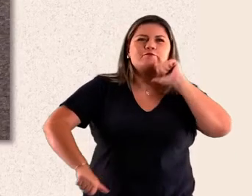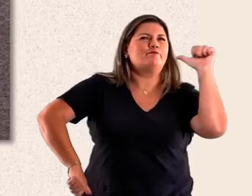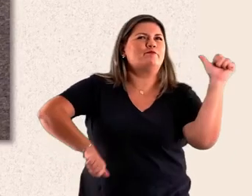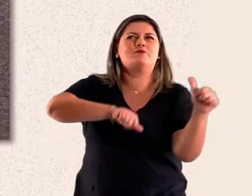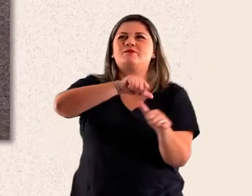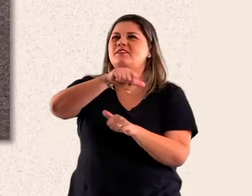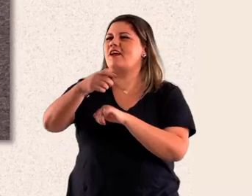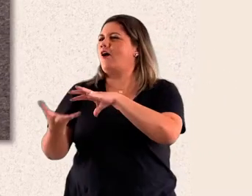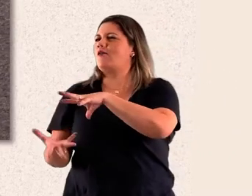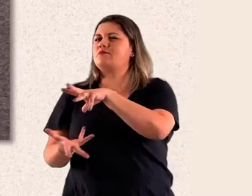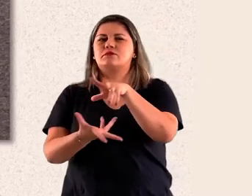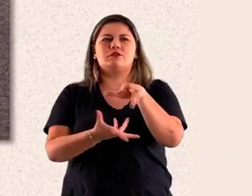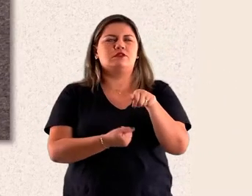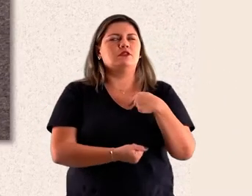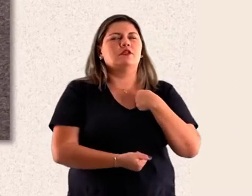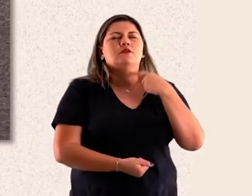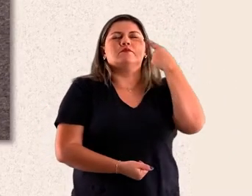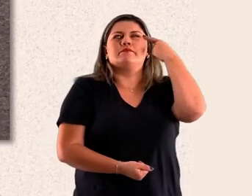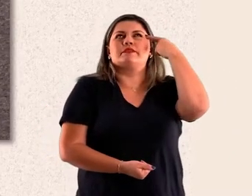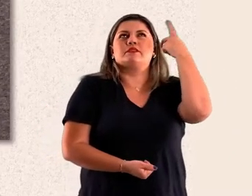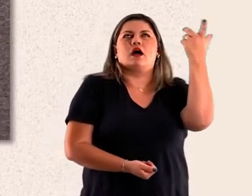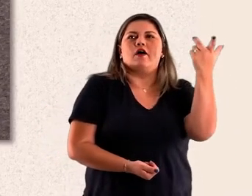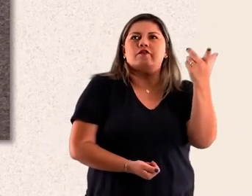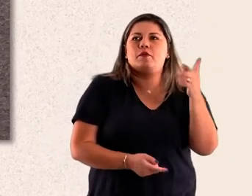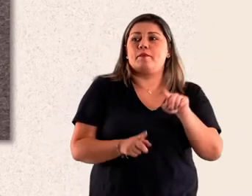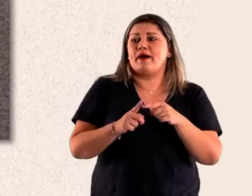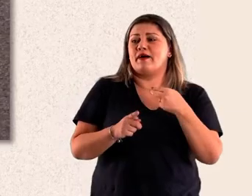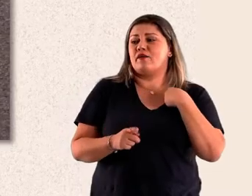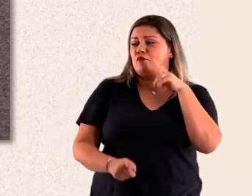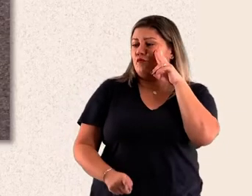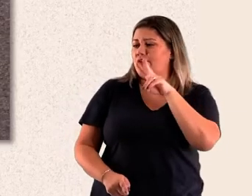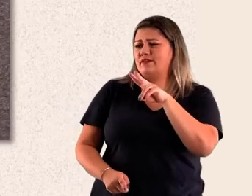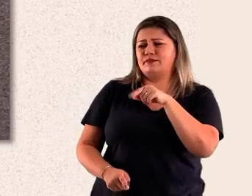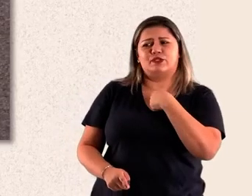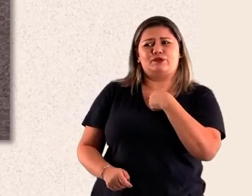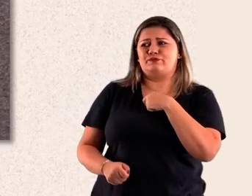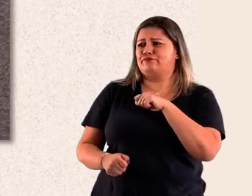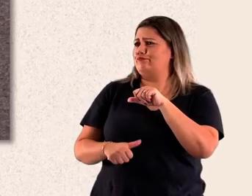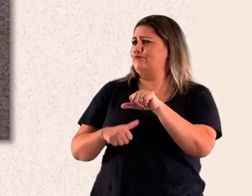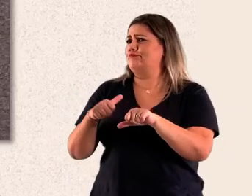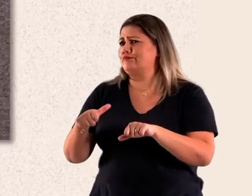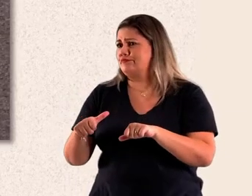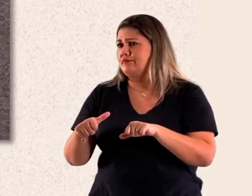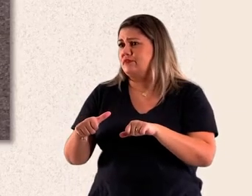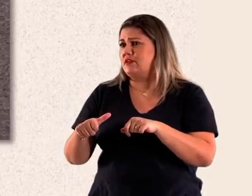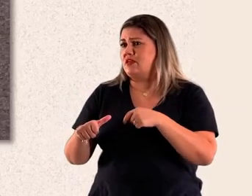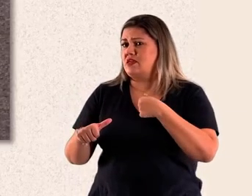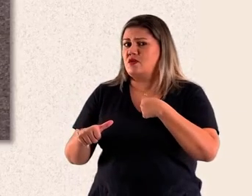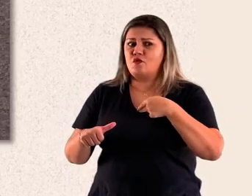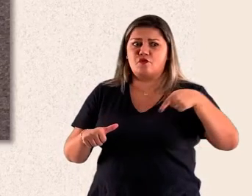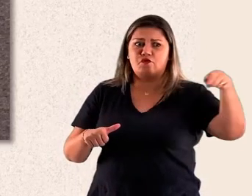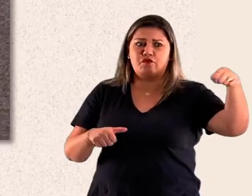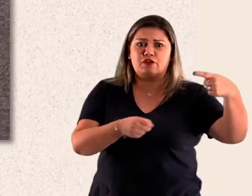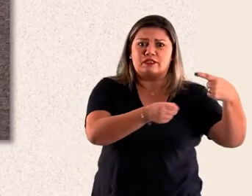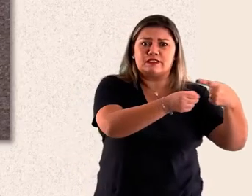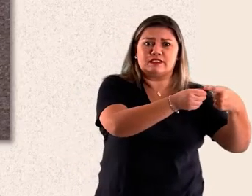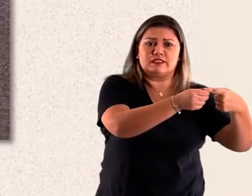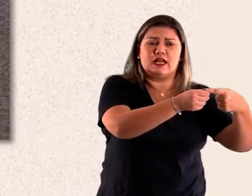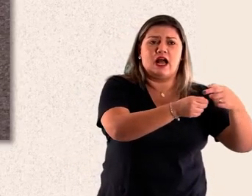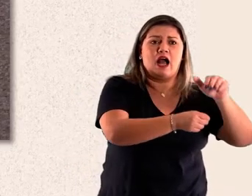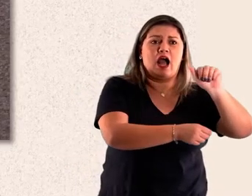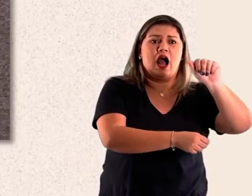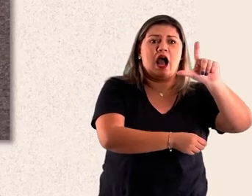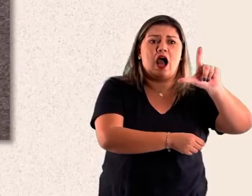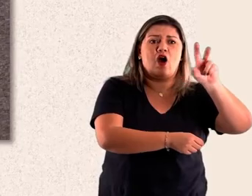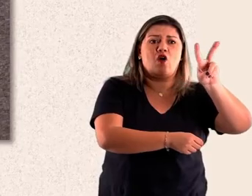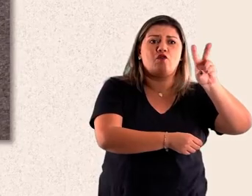social entrei com esse de água quando eu vi tu não transformava eu fui morar lá em Alvorada do Norte Vinícius levou para